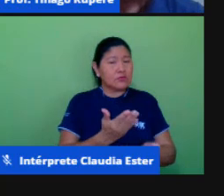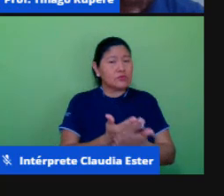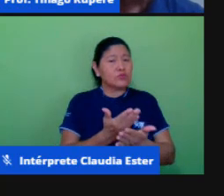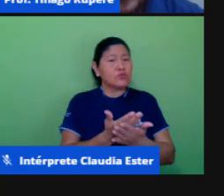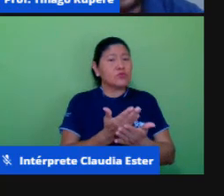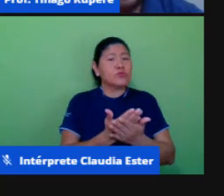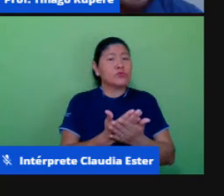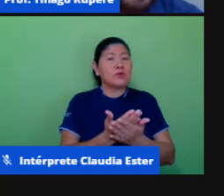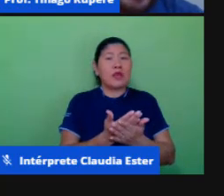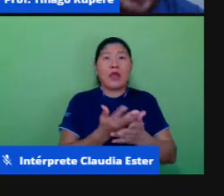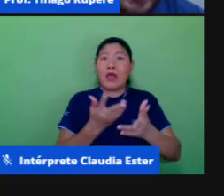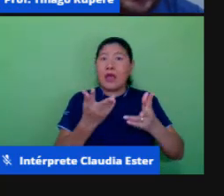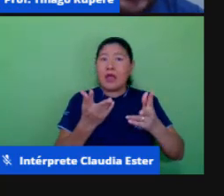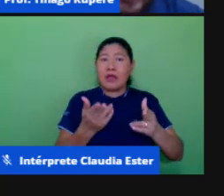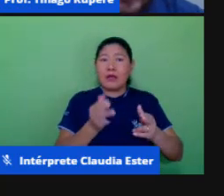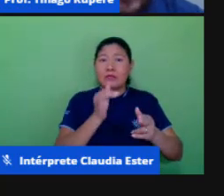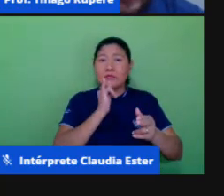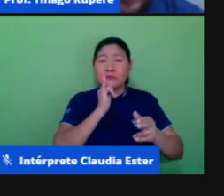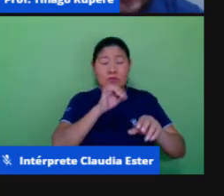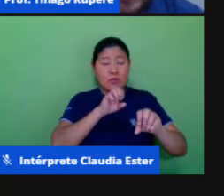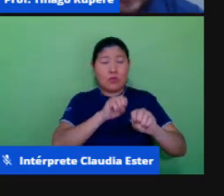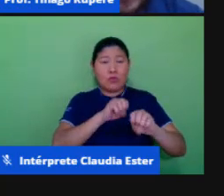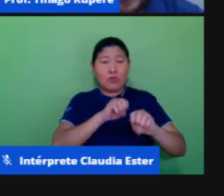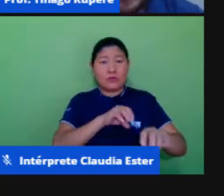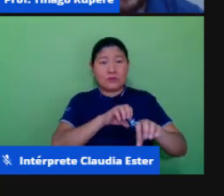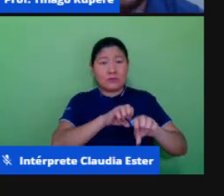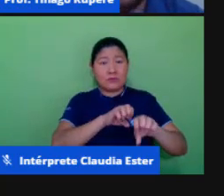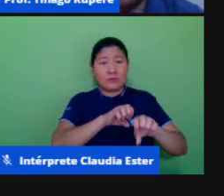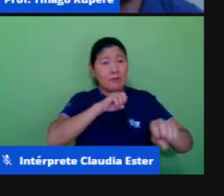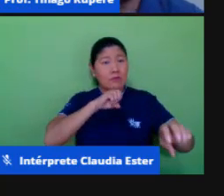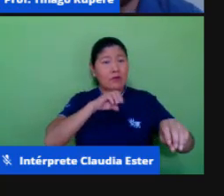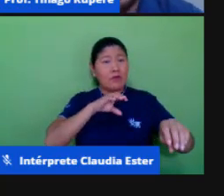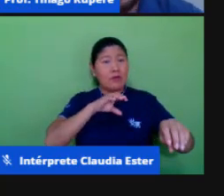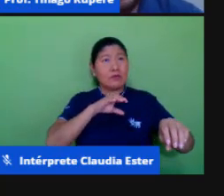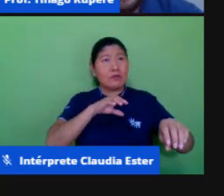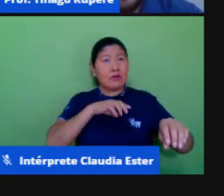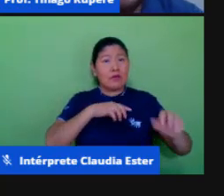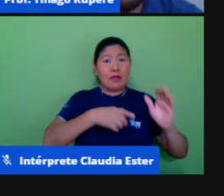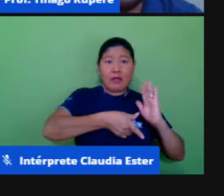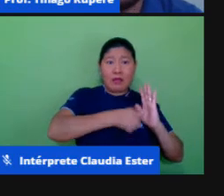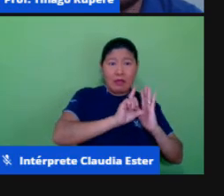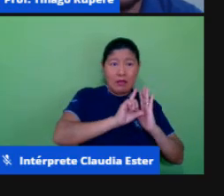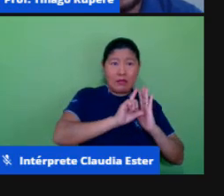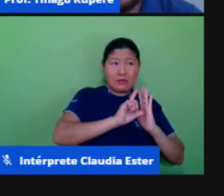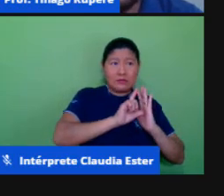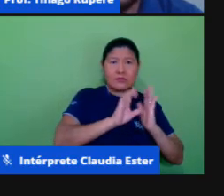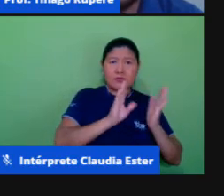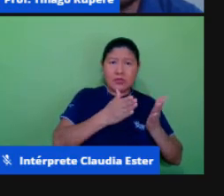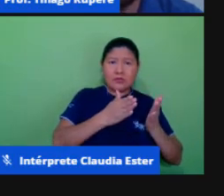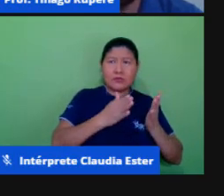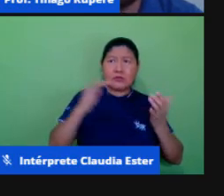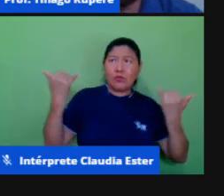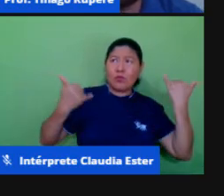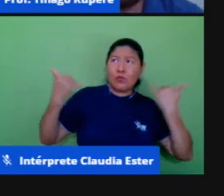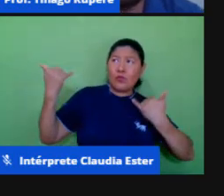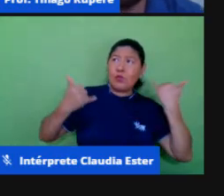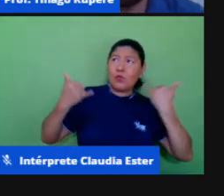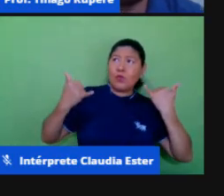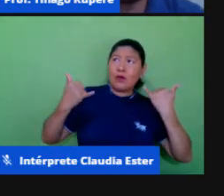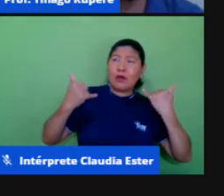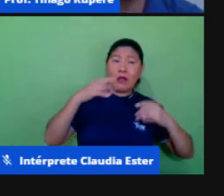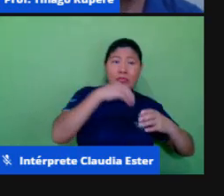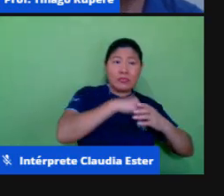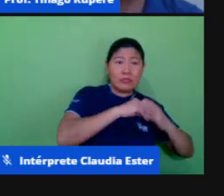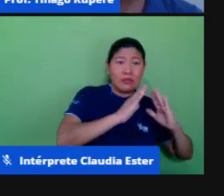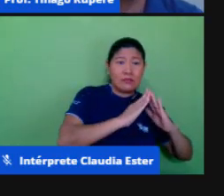remoto, é o que eu tenho dito aqui. Já vinha sendo debatido nos meios escolares, agora passa a ser